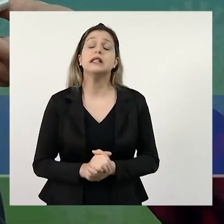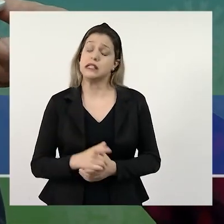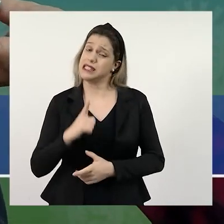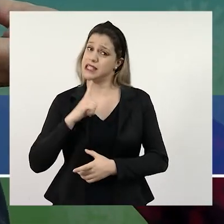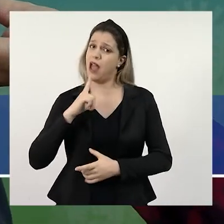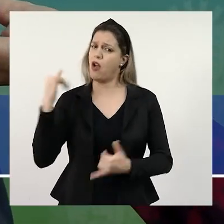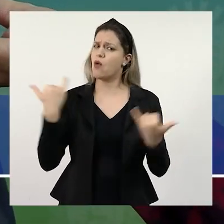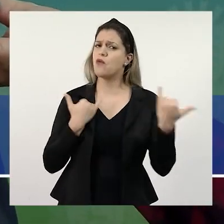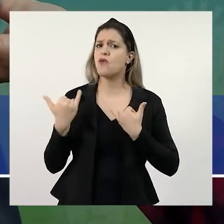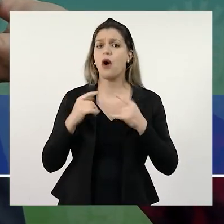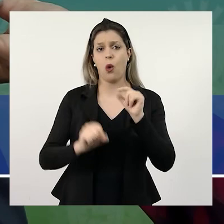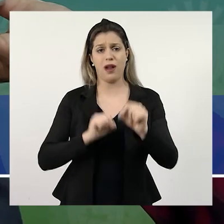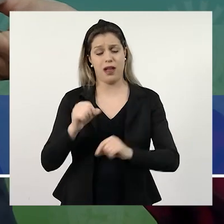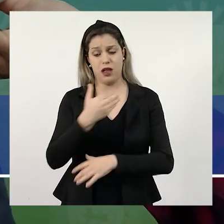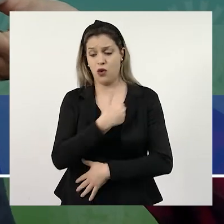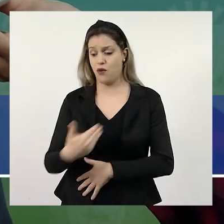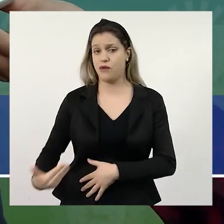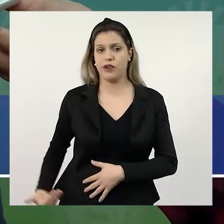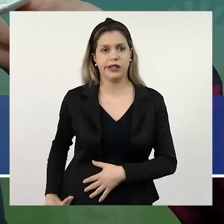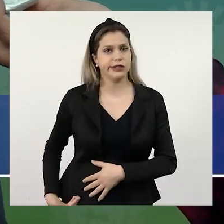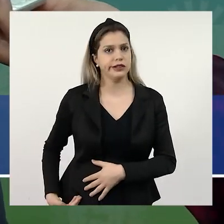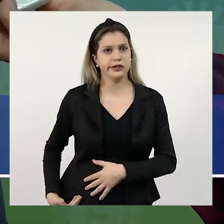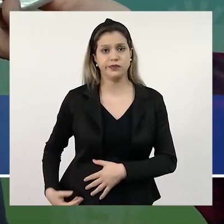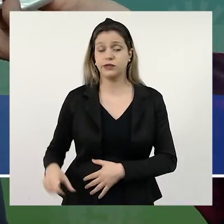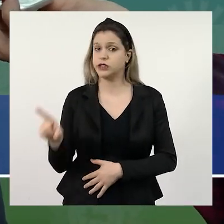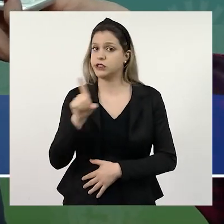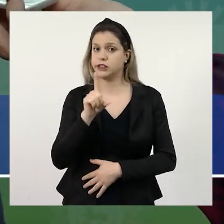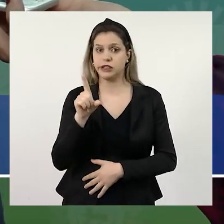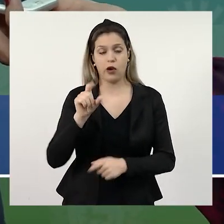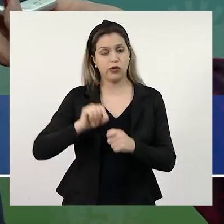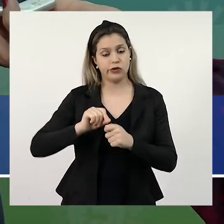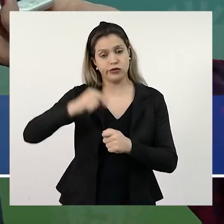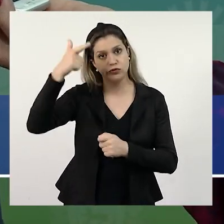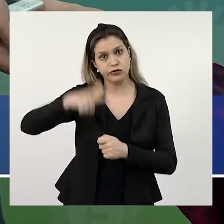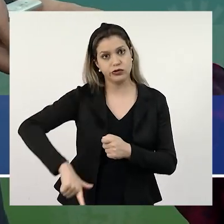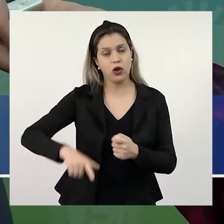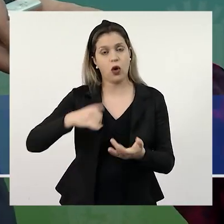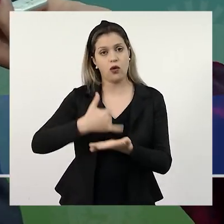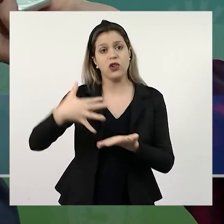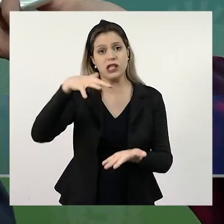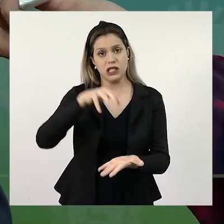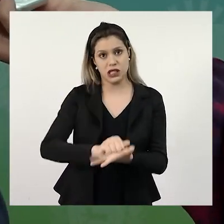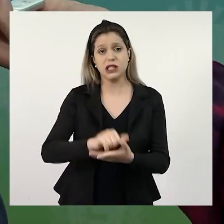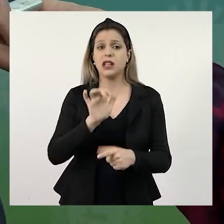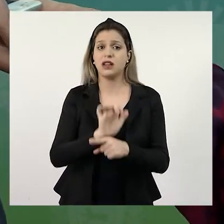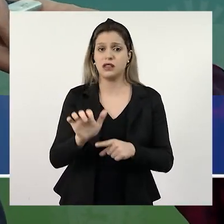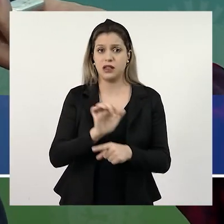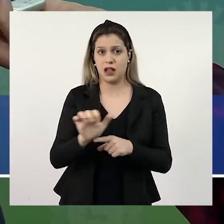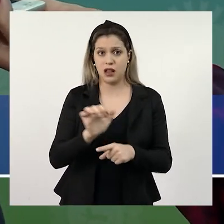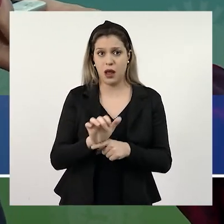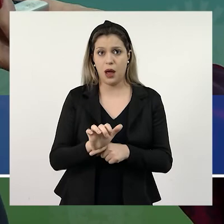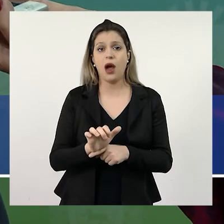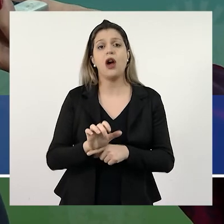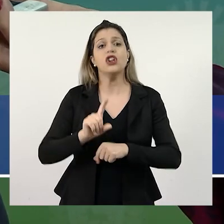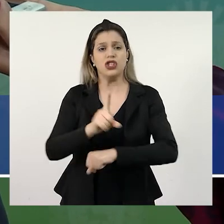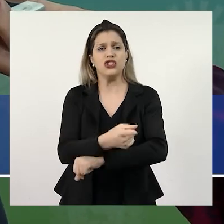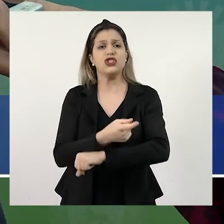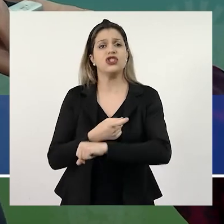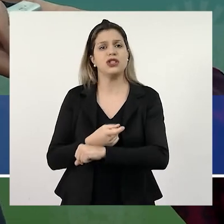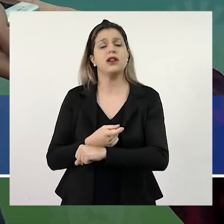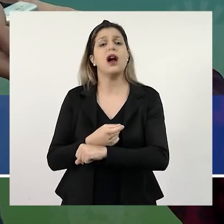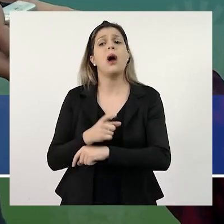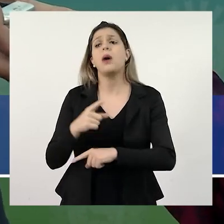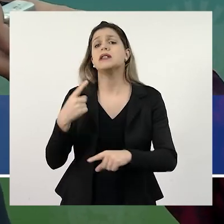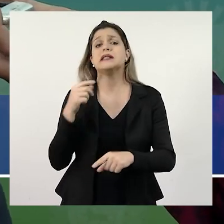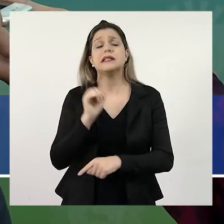eu recebi de informação, o governo não vai renovar as inscrições estaduais dos produtores, em especial de